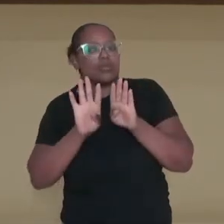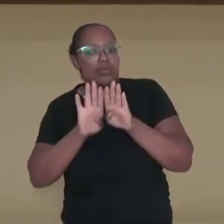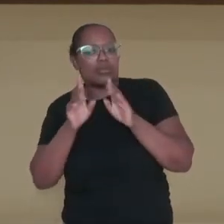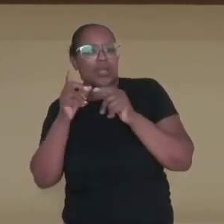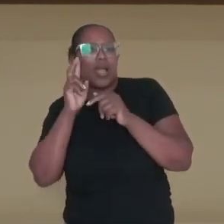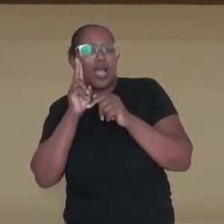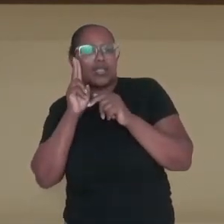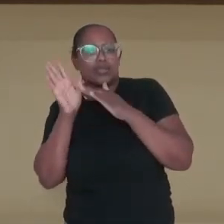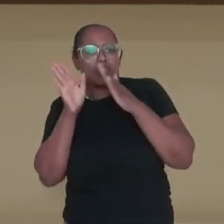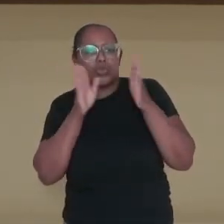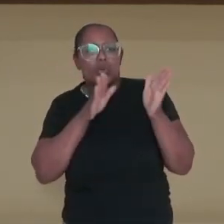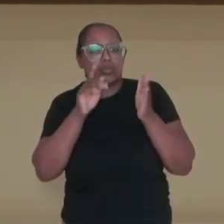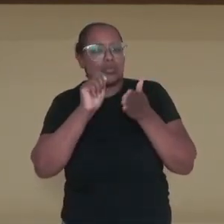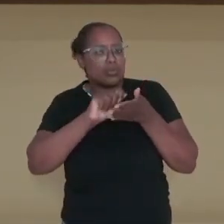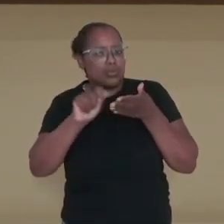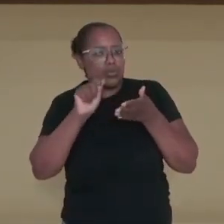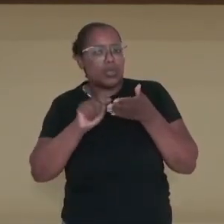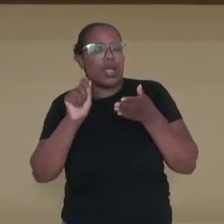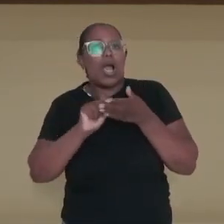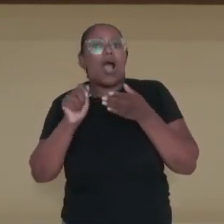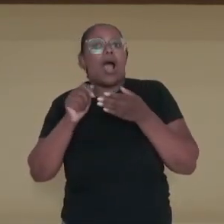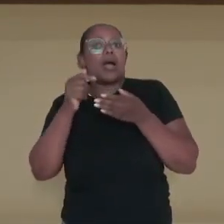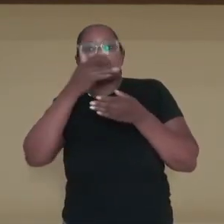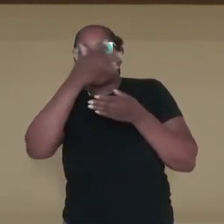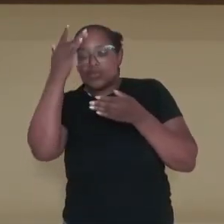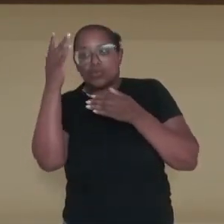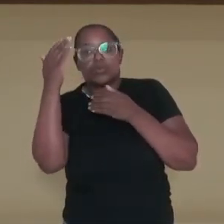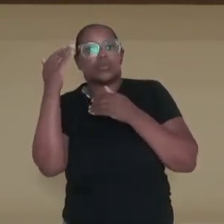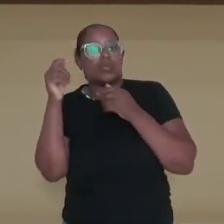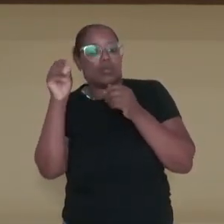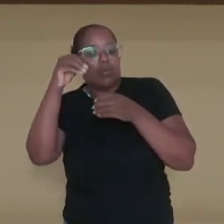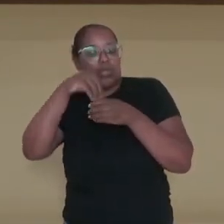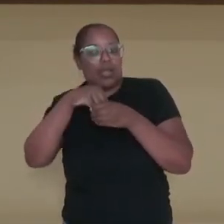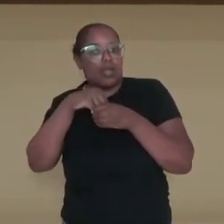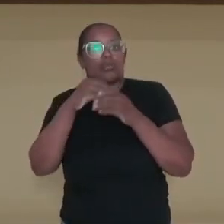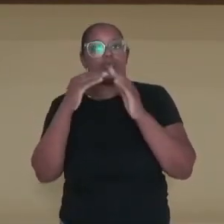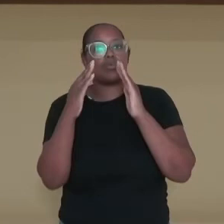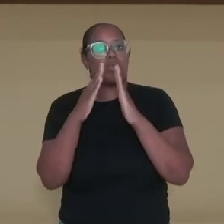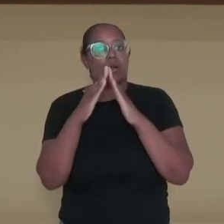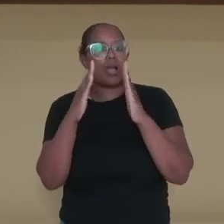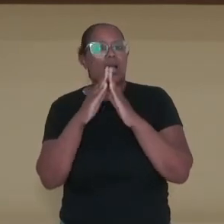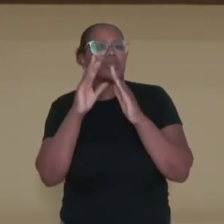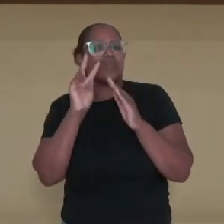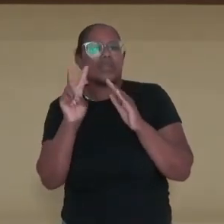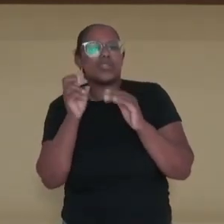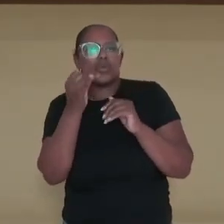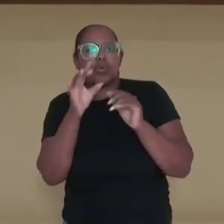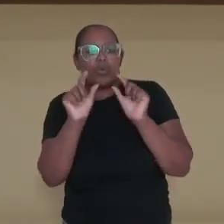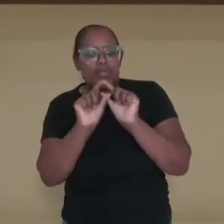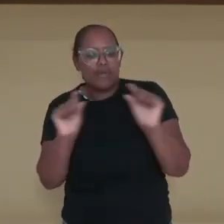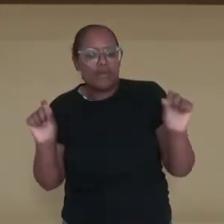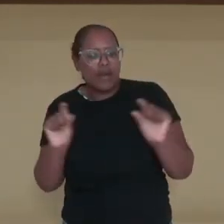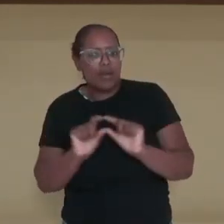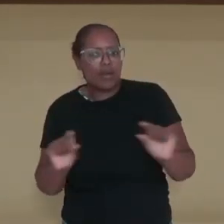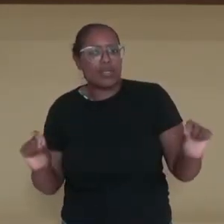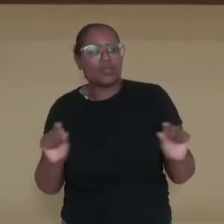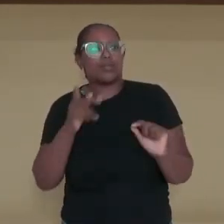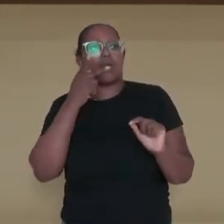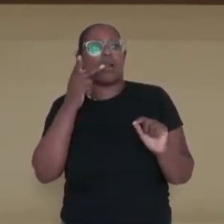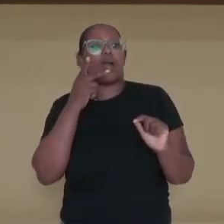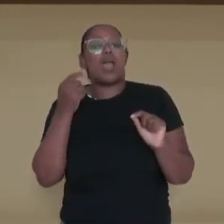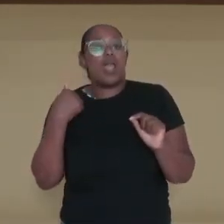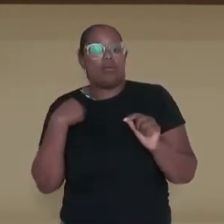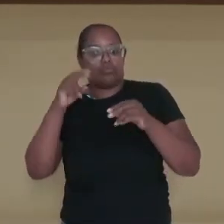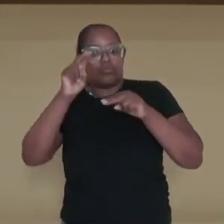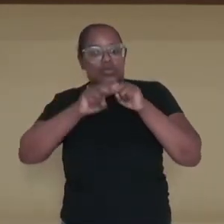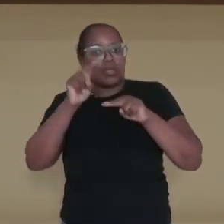contada. As personagens estão dentro de uma casa. Veja alguns trechos que demonstram isso. Estou sentado junto